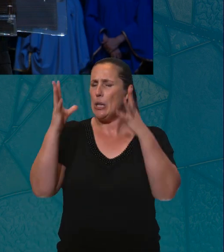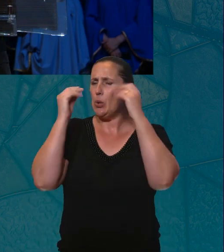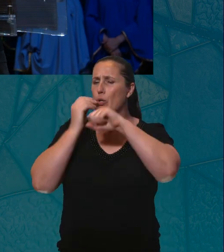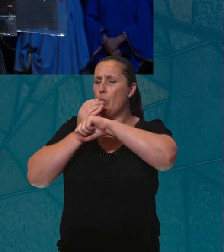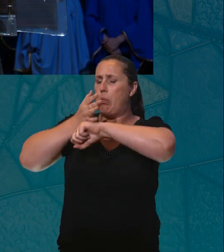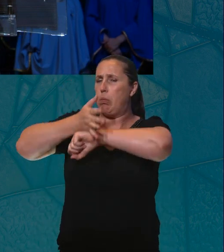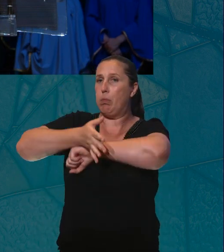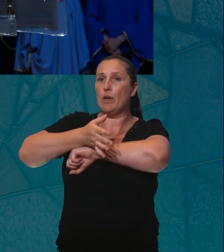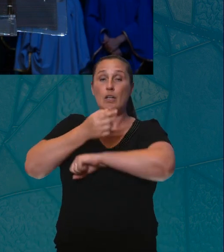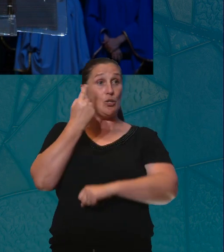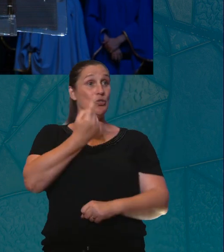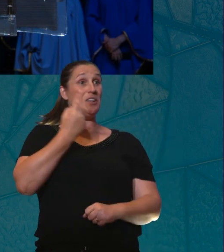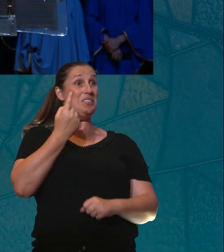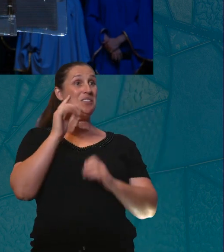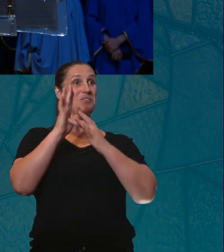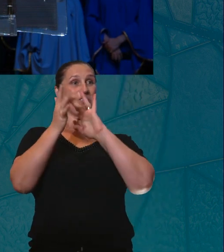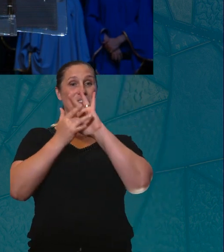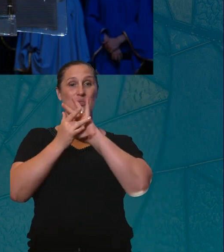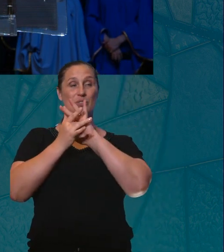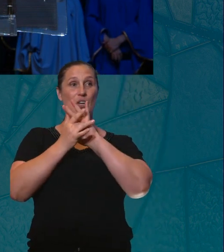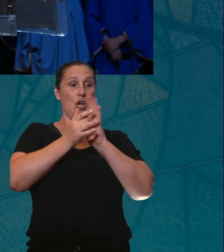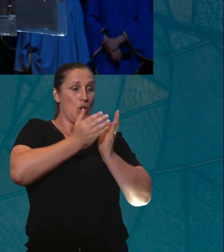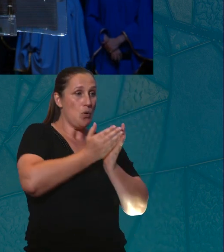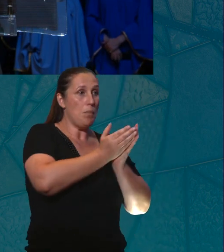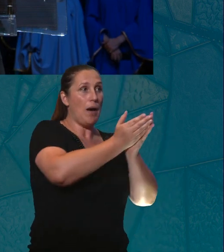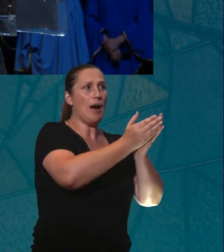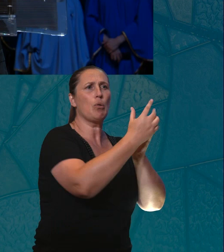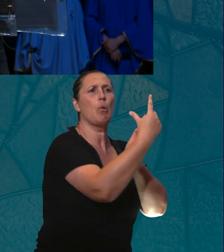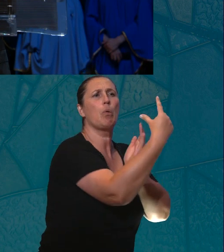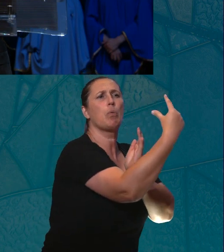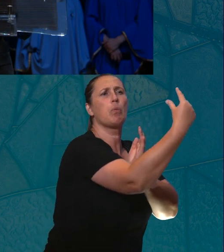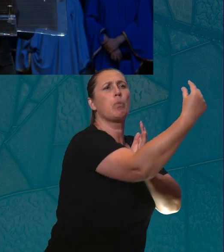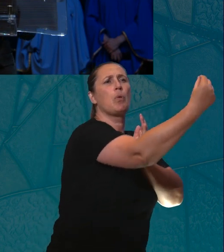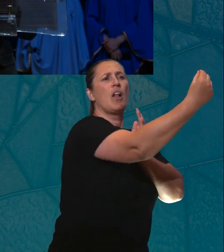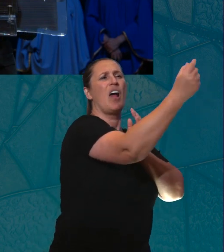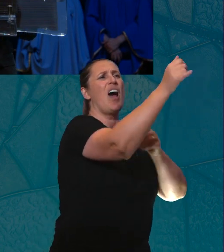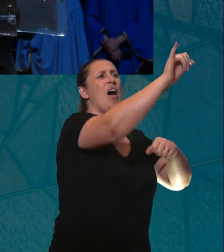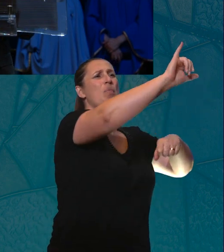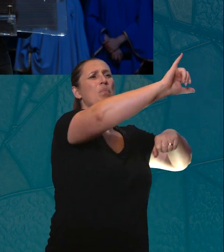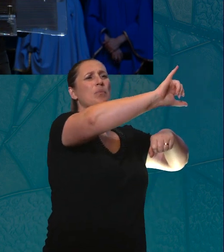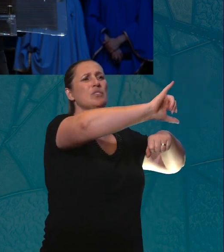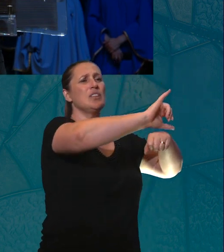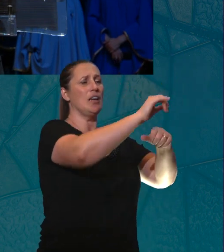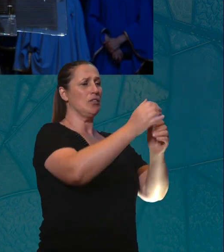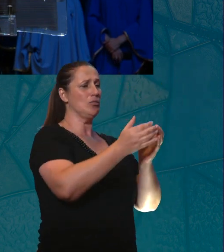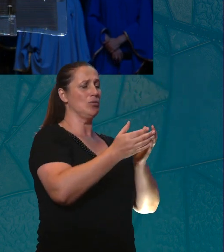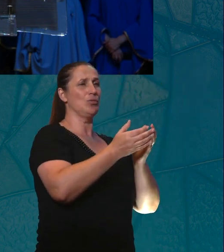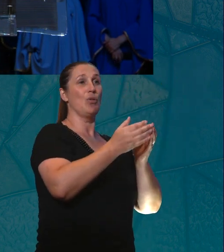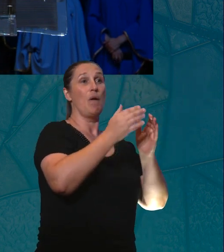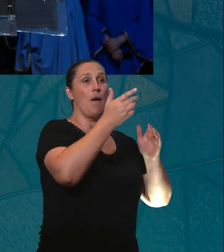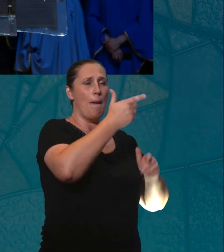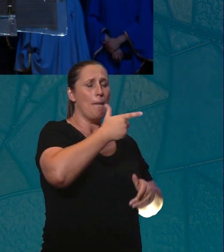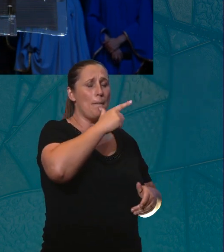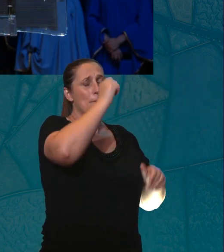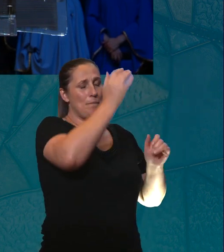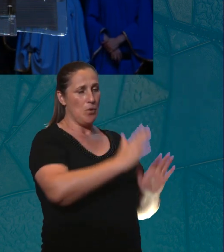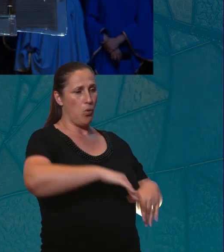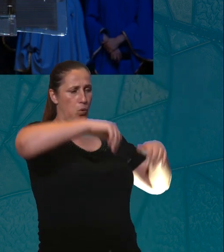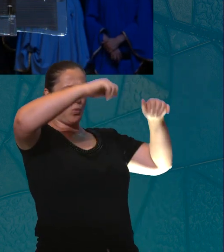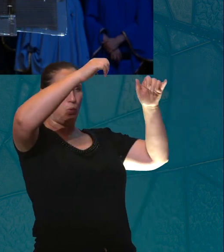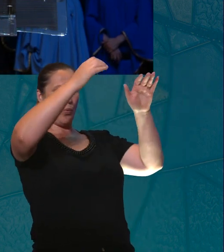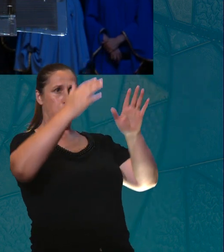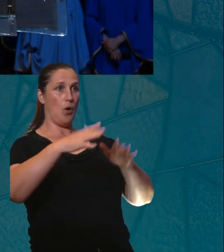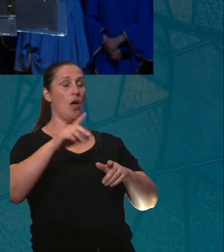estava ali só. E o barco estava já no meio do mar, açoitado pelas ondas, porque